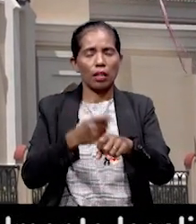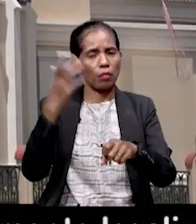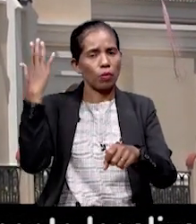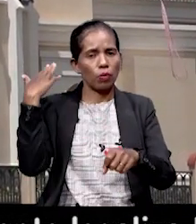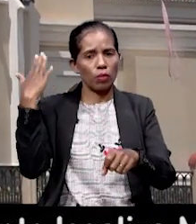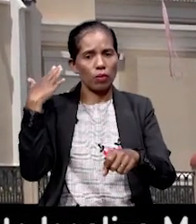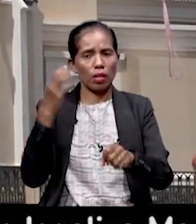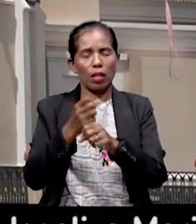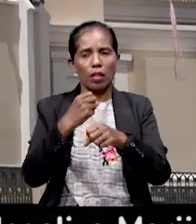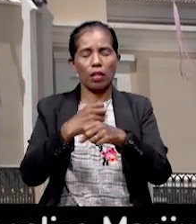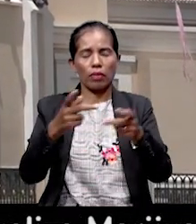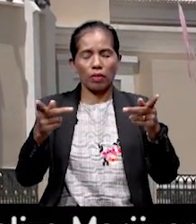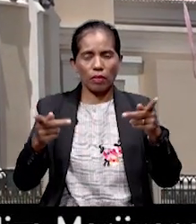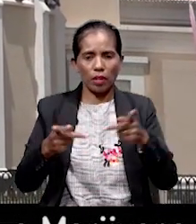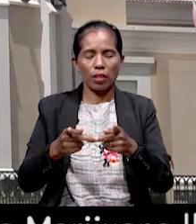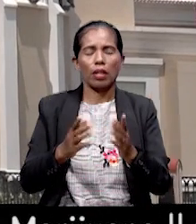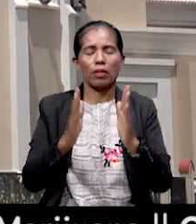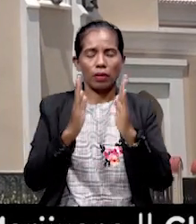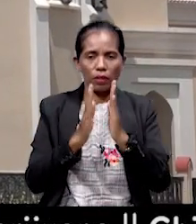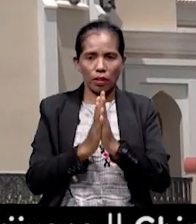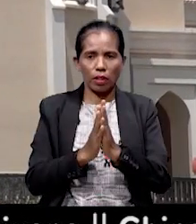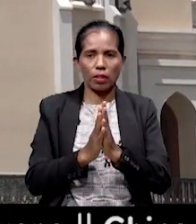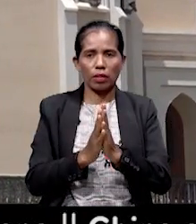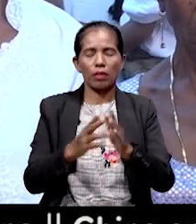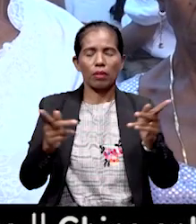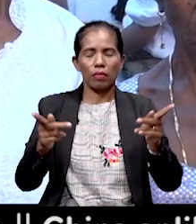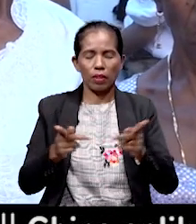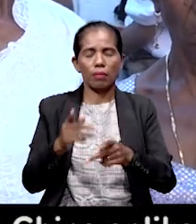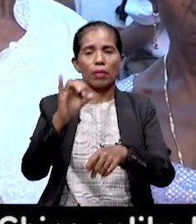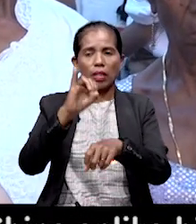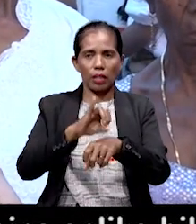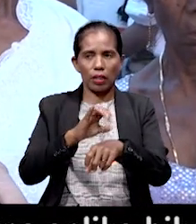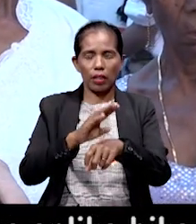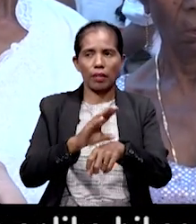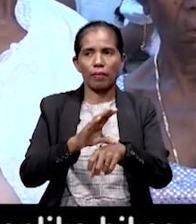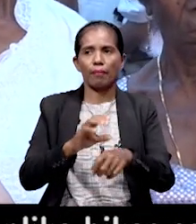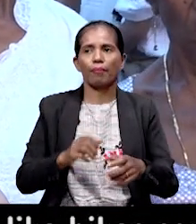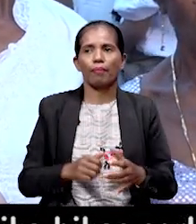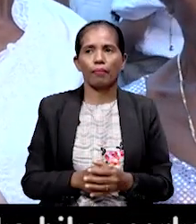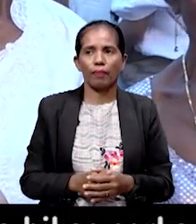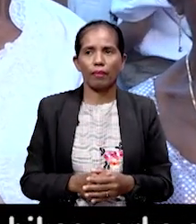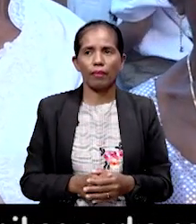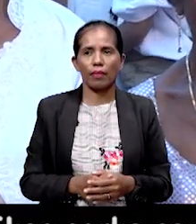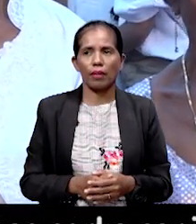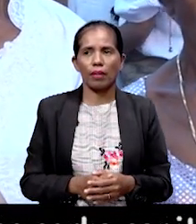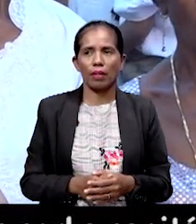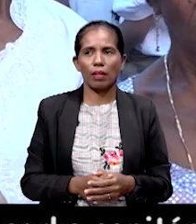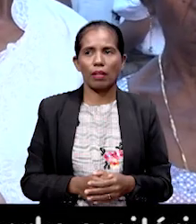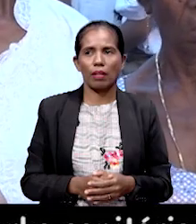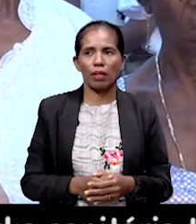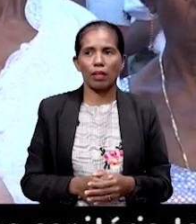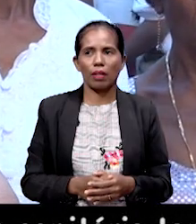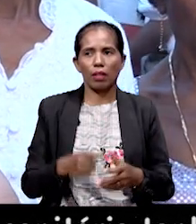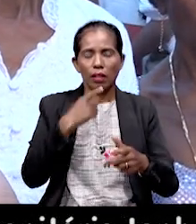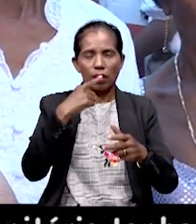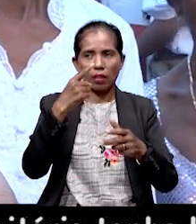hari ba Fátima doutrina niang no residência ba pároco Ah, ya lamentação tu angka kona ba ohing Kusu panitia